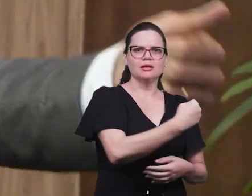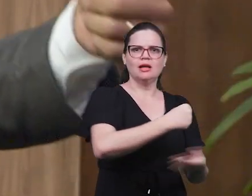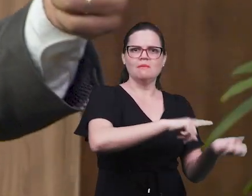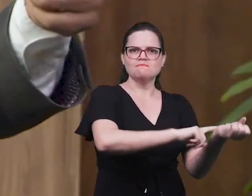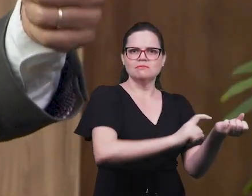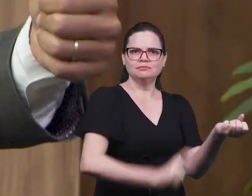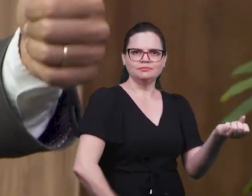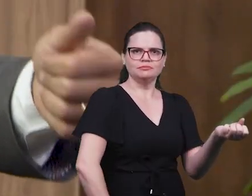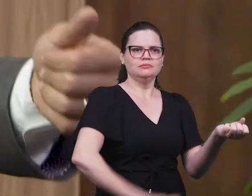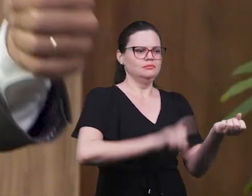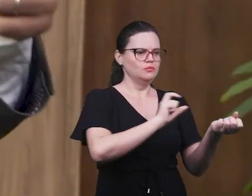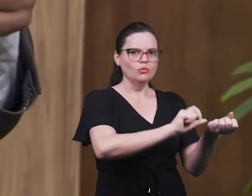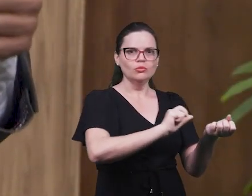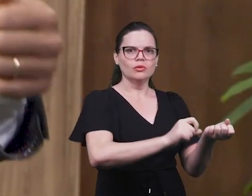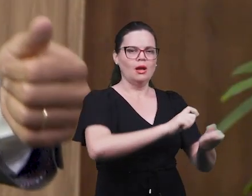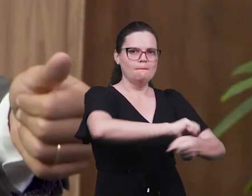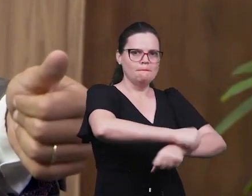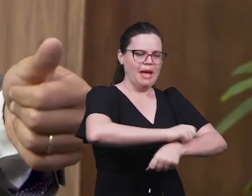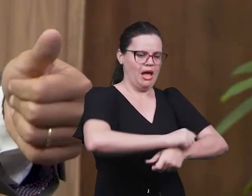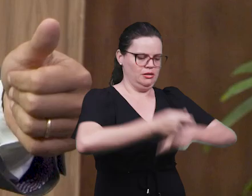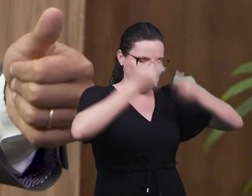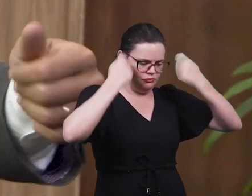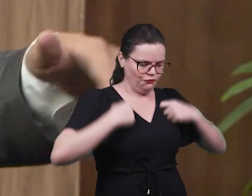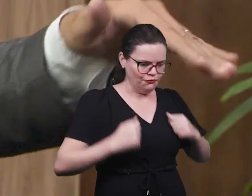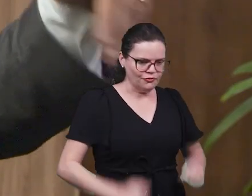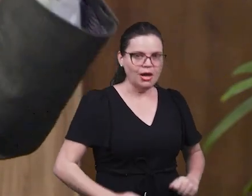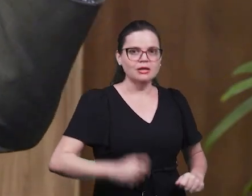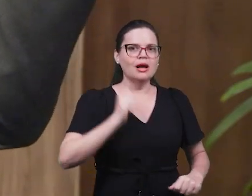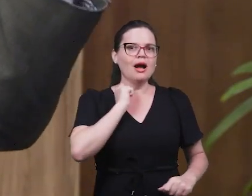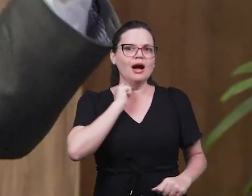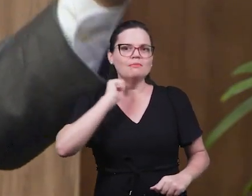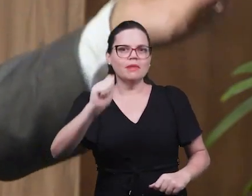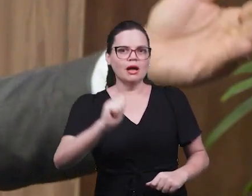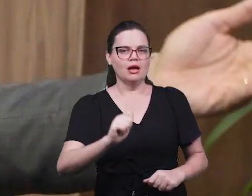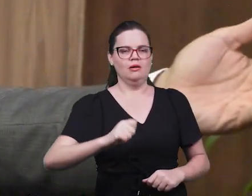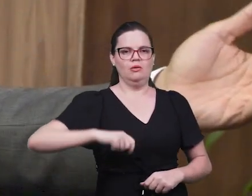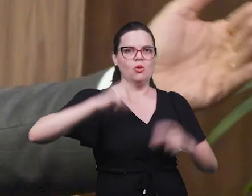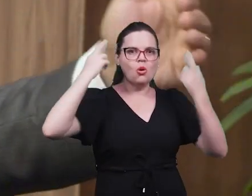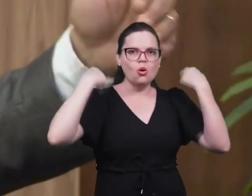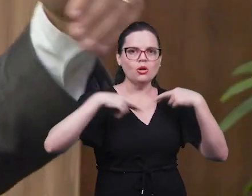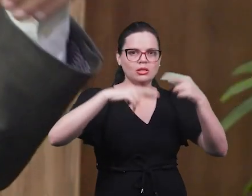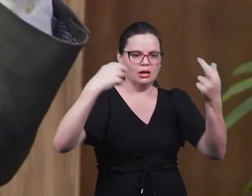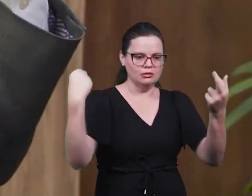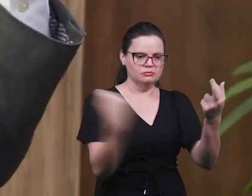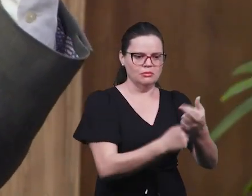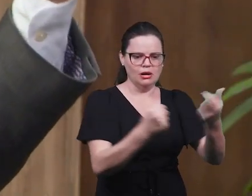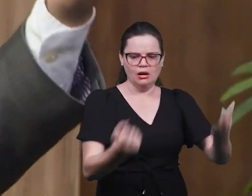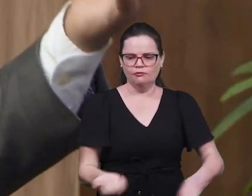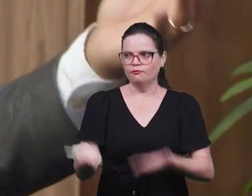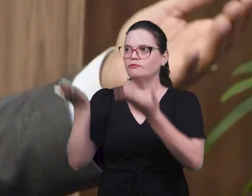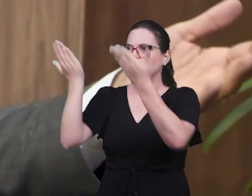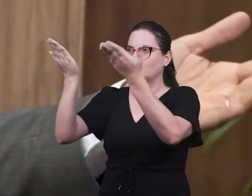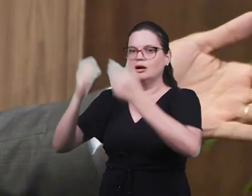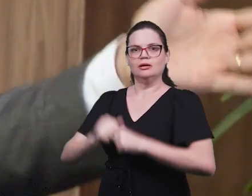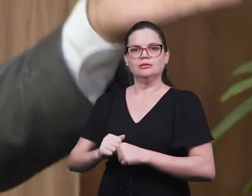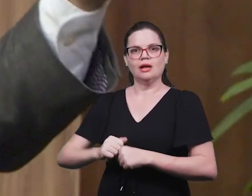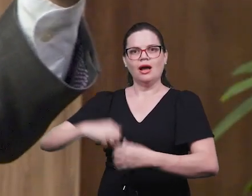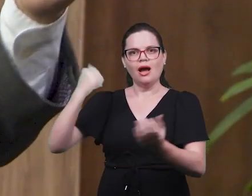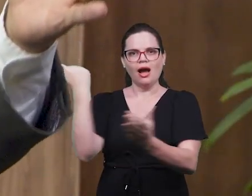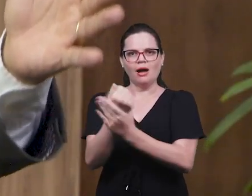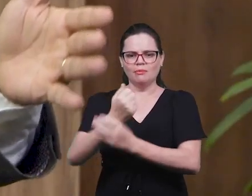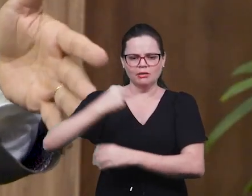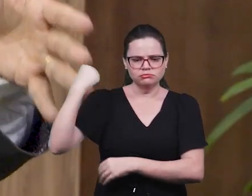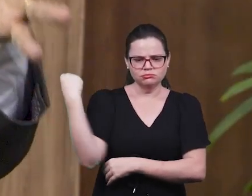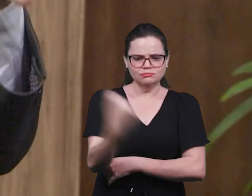Abel oferece a Deus o Cordeiro. Depois Abraão sacrifica o Cordeiro. A lei de Moisés é estabelecida,